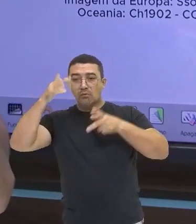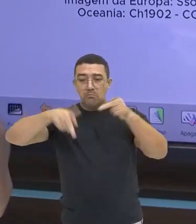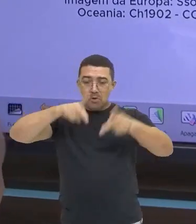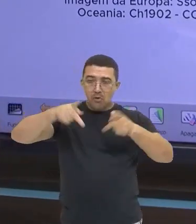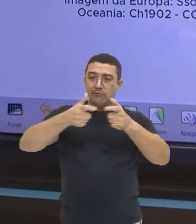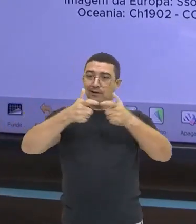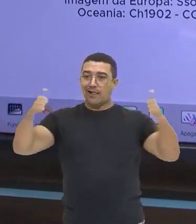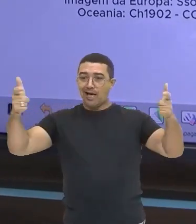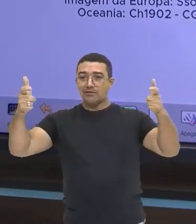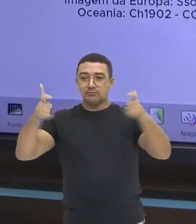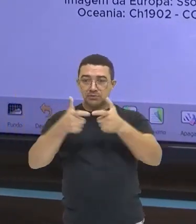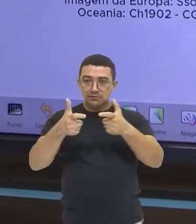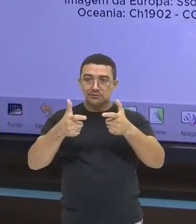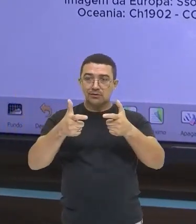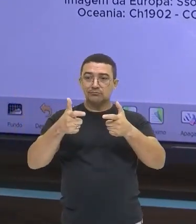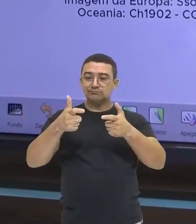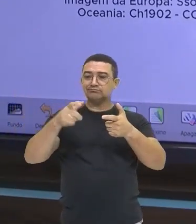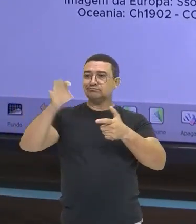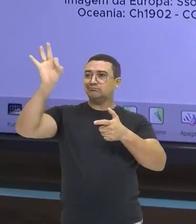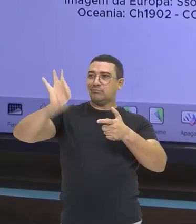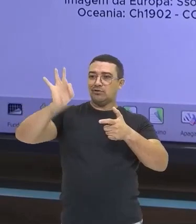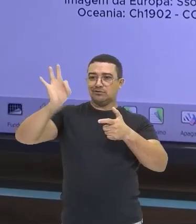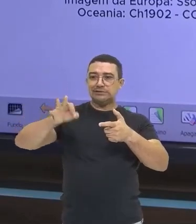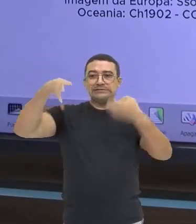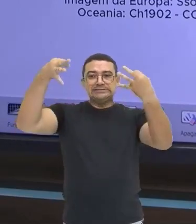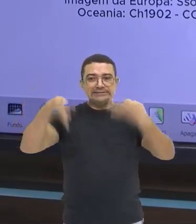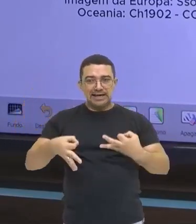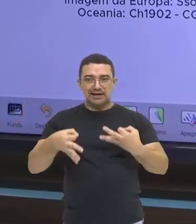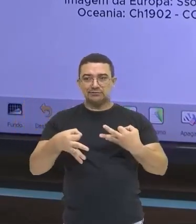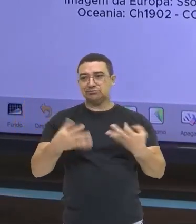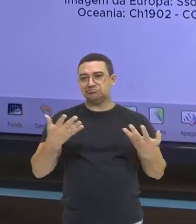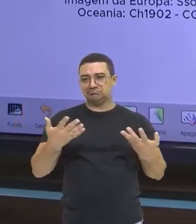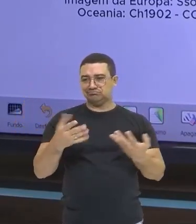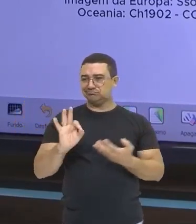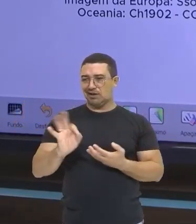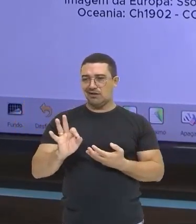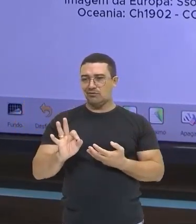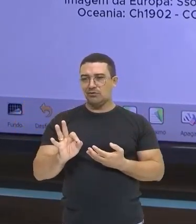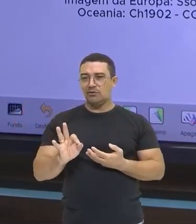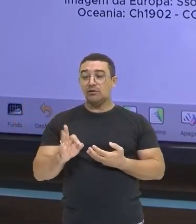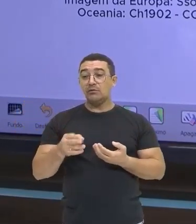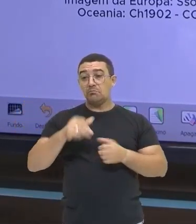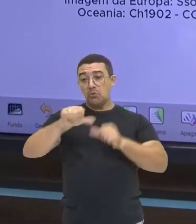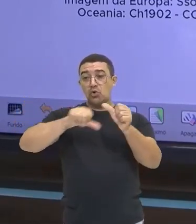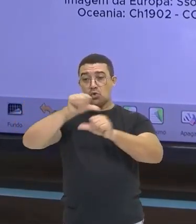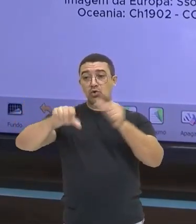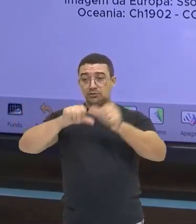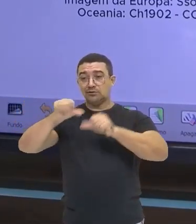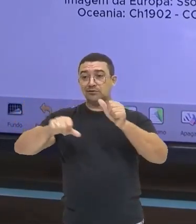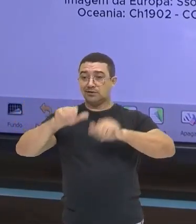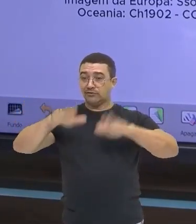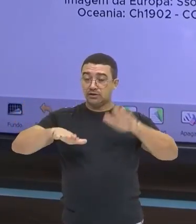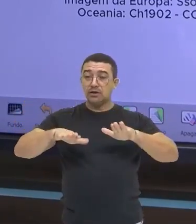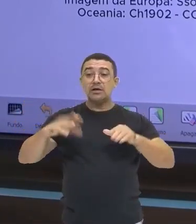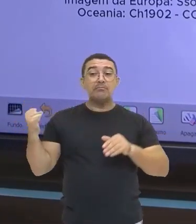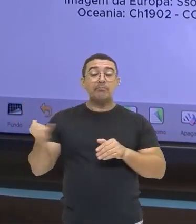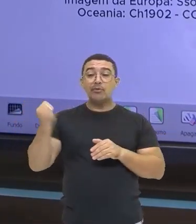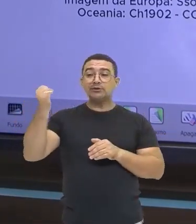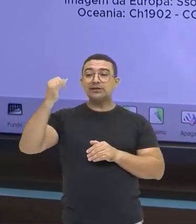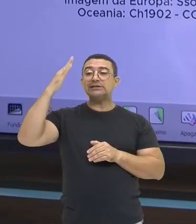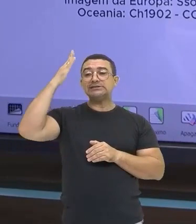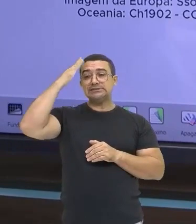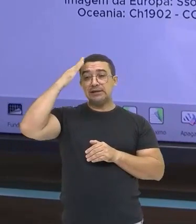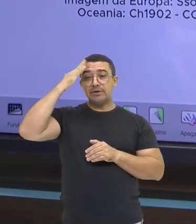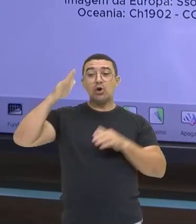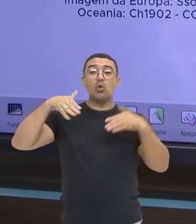os valores em si, eles não são o cerne dessa questão, desta aula. O importante é que a gente entenda quais são